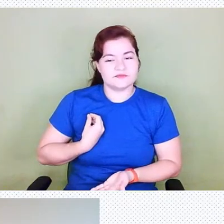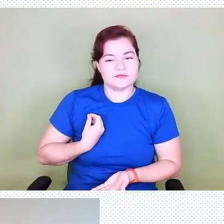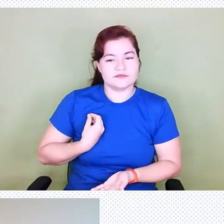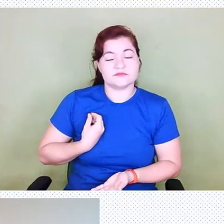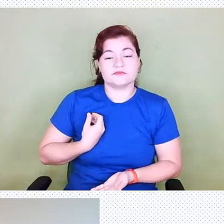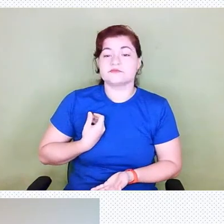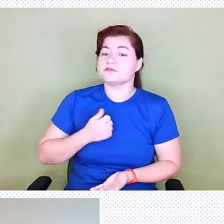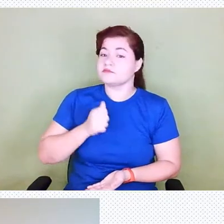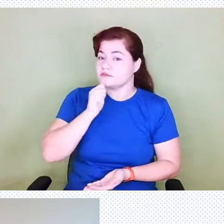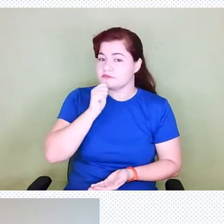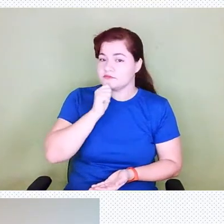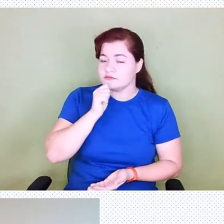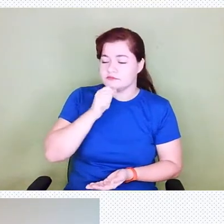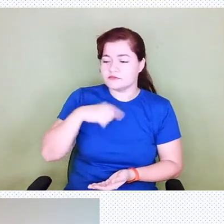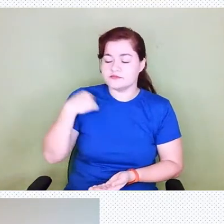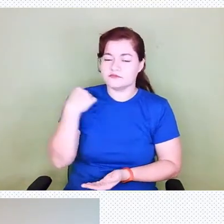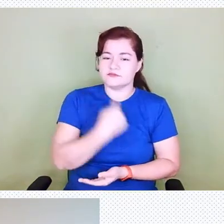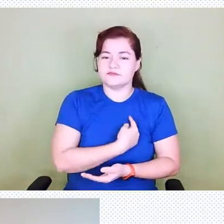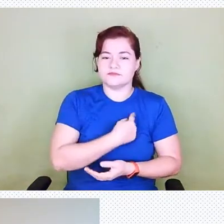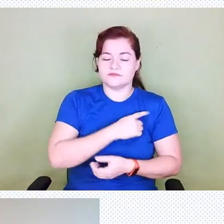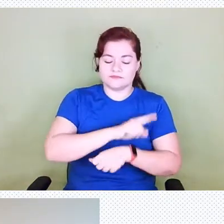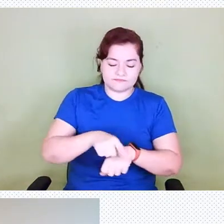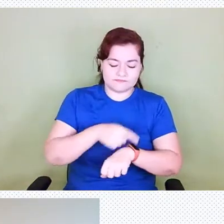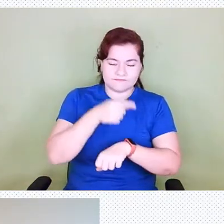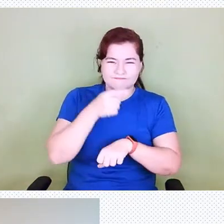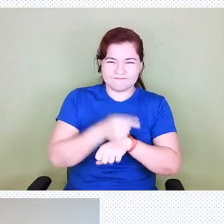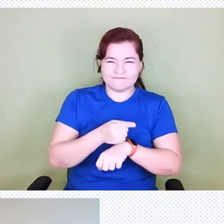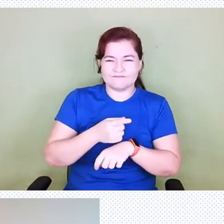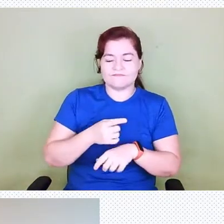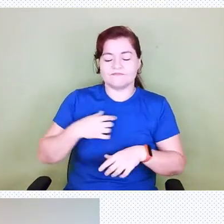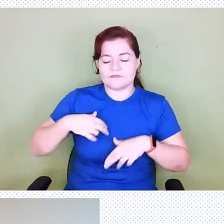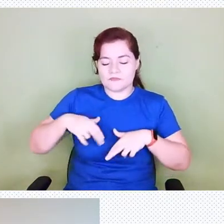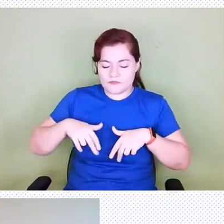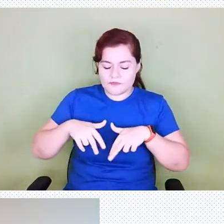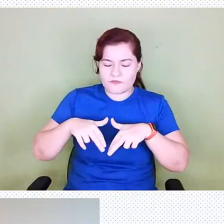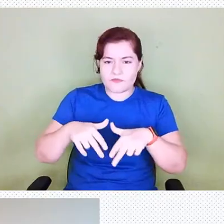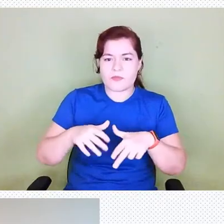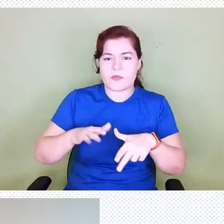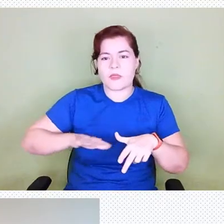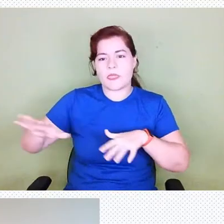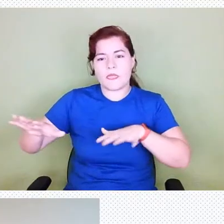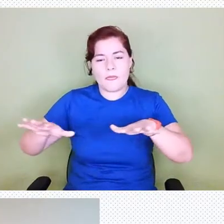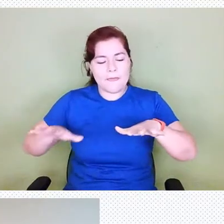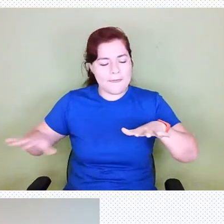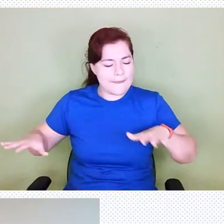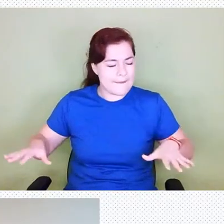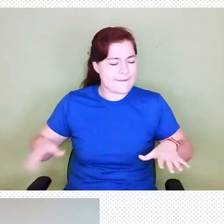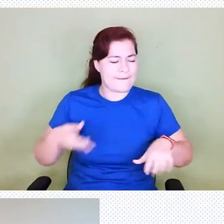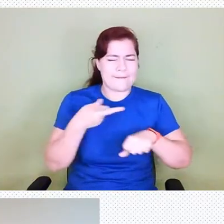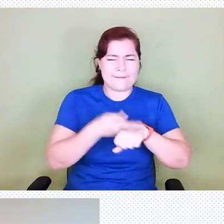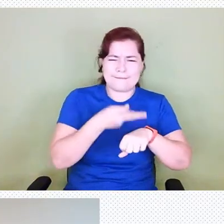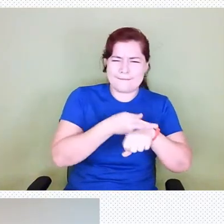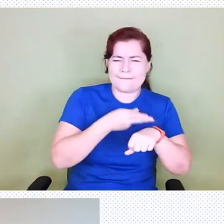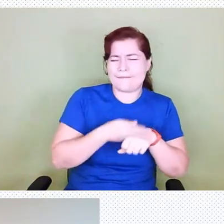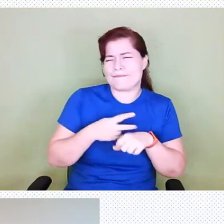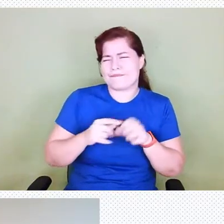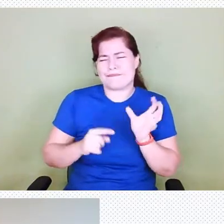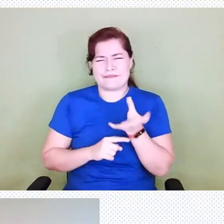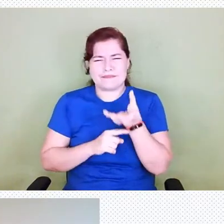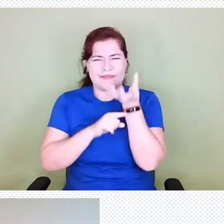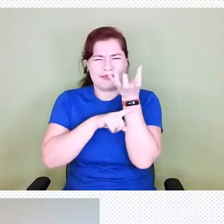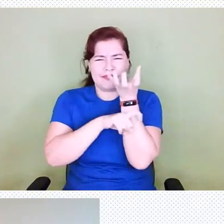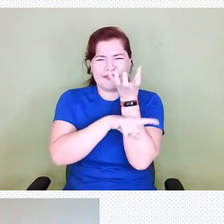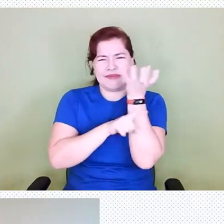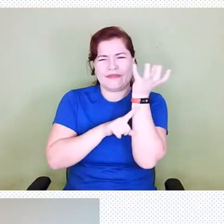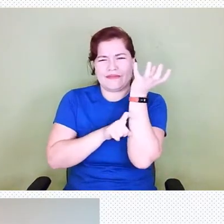que temporariamente caminhemos entre pedras e espinhos, ou que estejamos